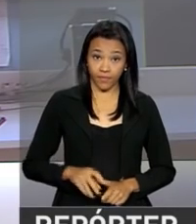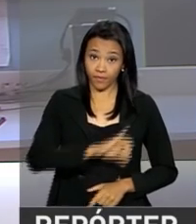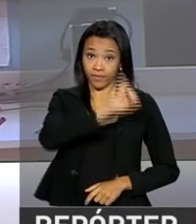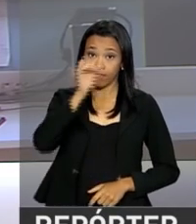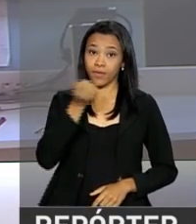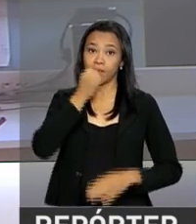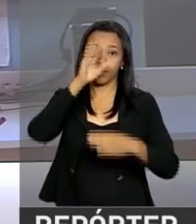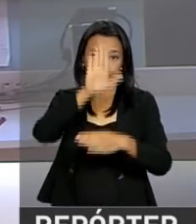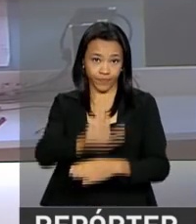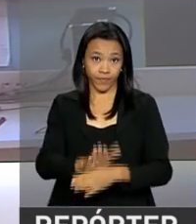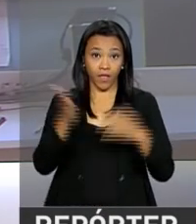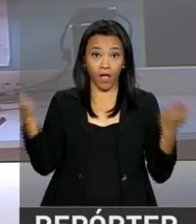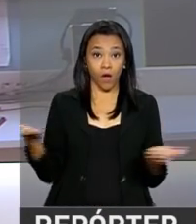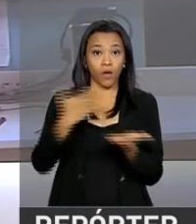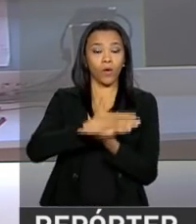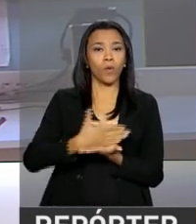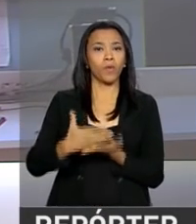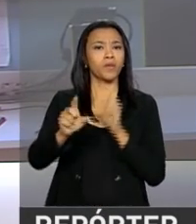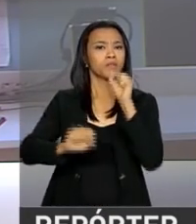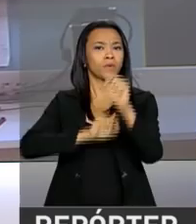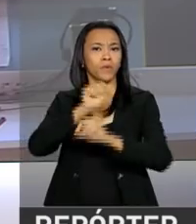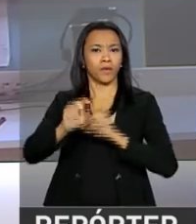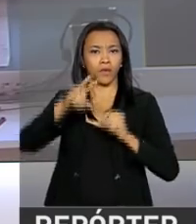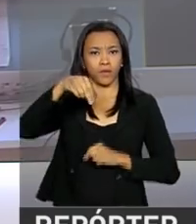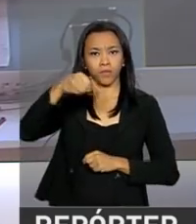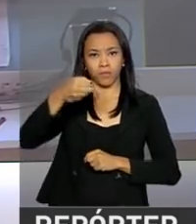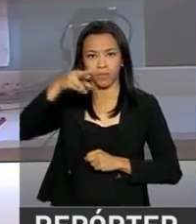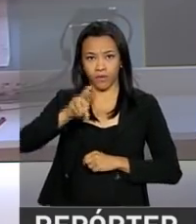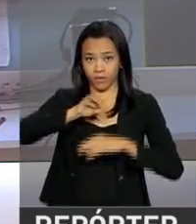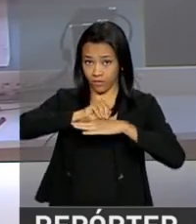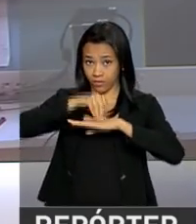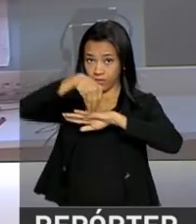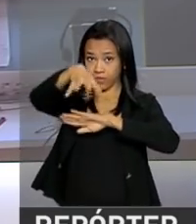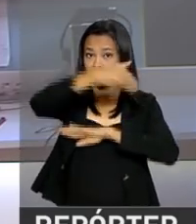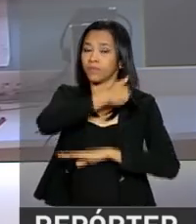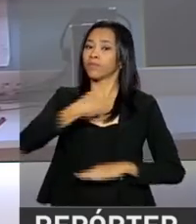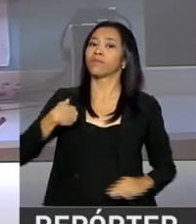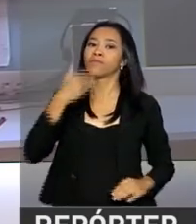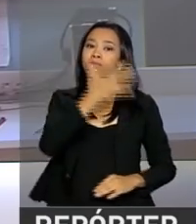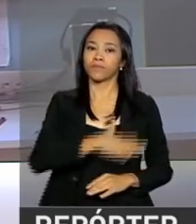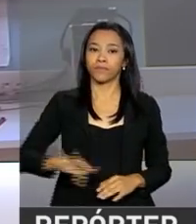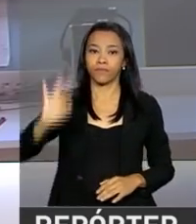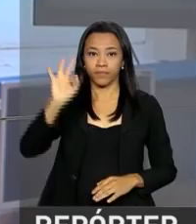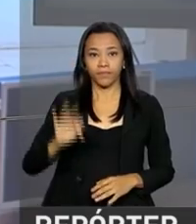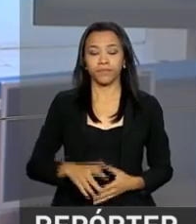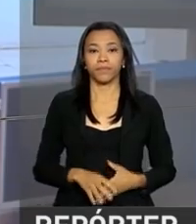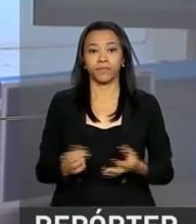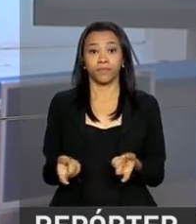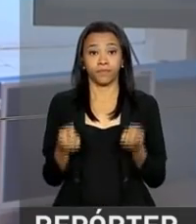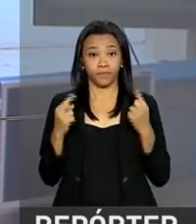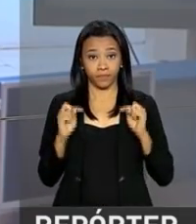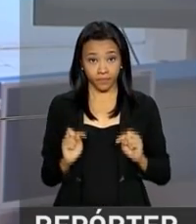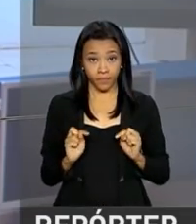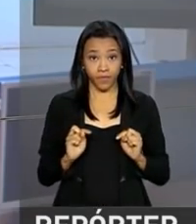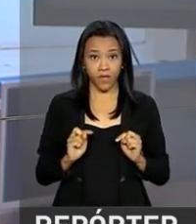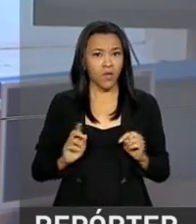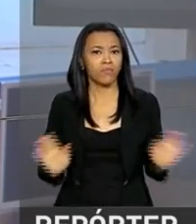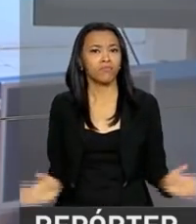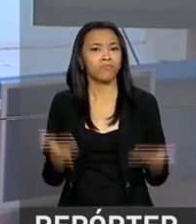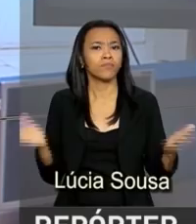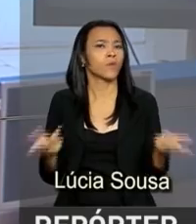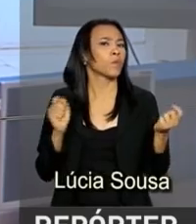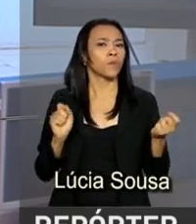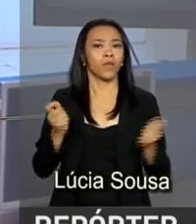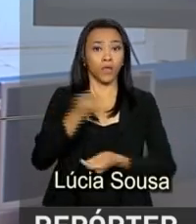Olá boa tarde começa agora mais uma edição do repórter NBR com as notícias do Poder Executivo Federal para estimular a